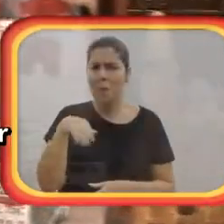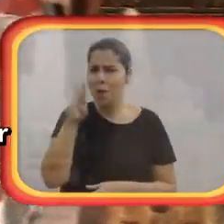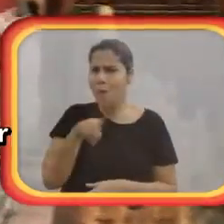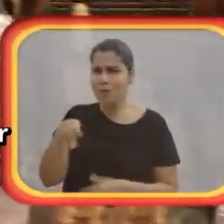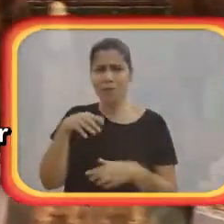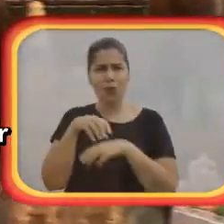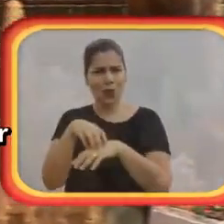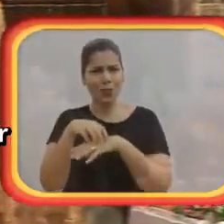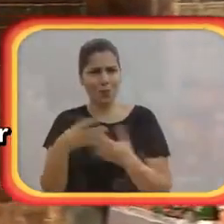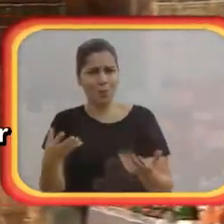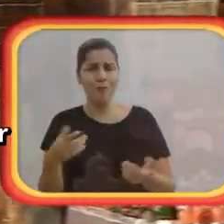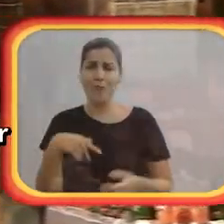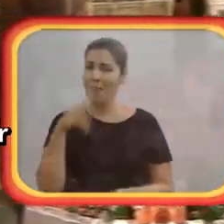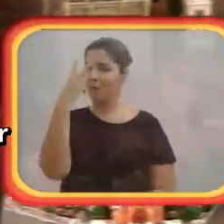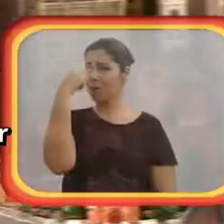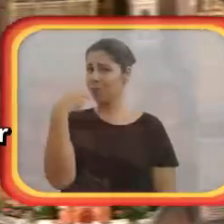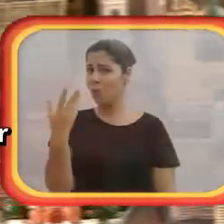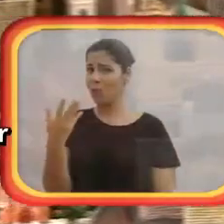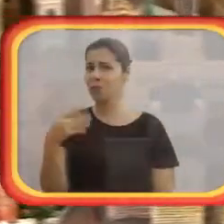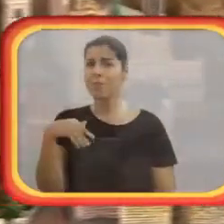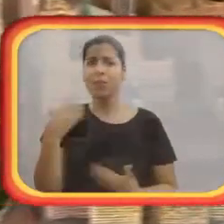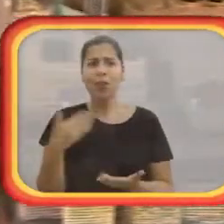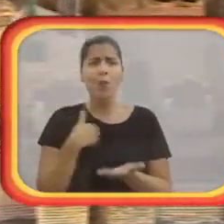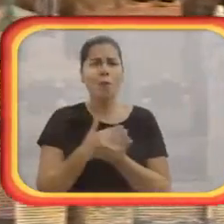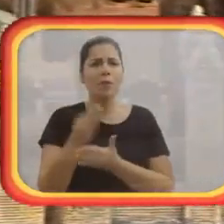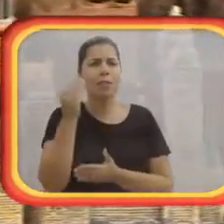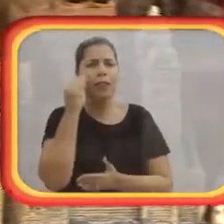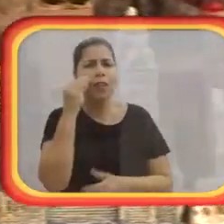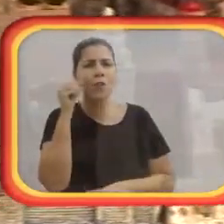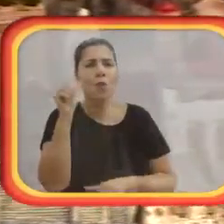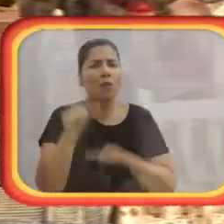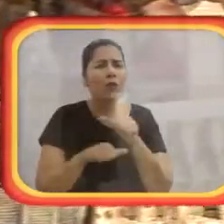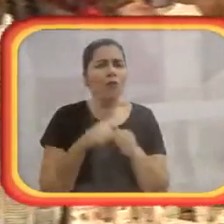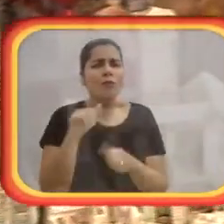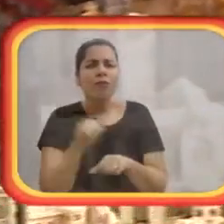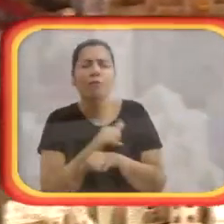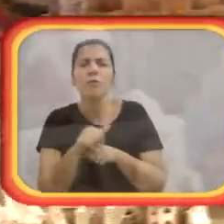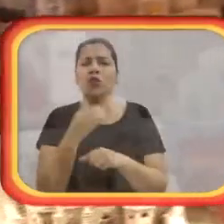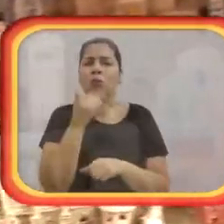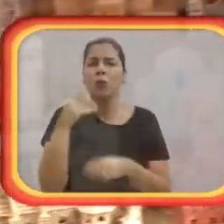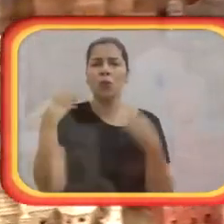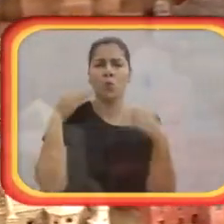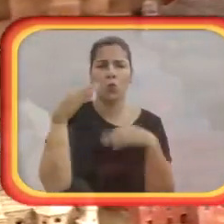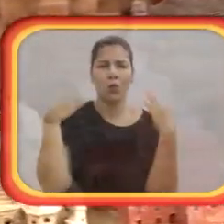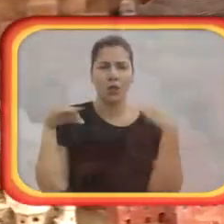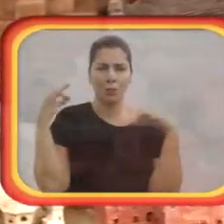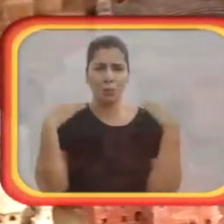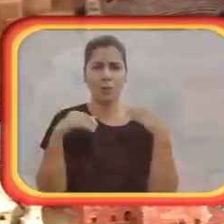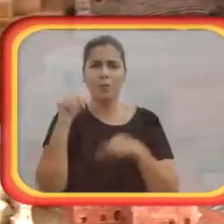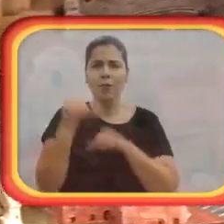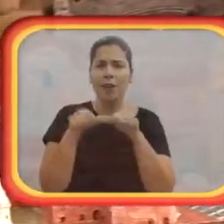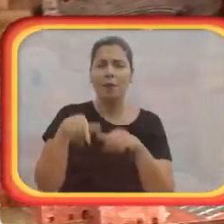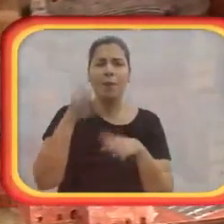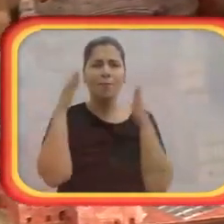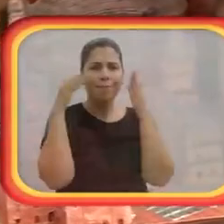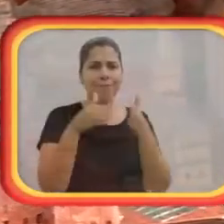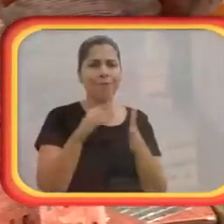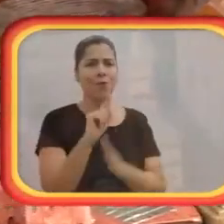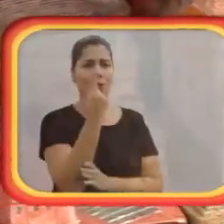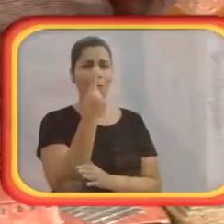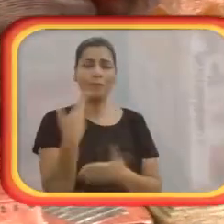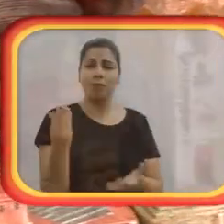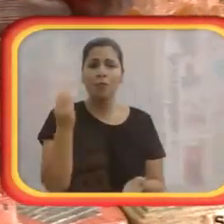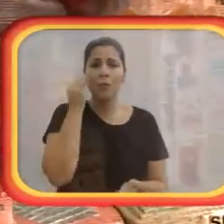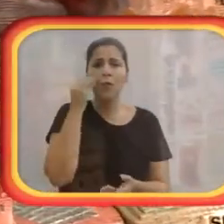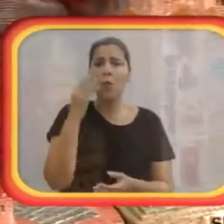cego, né, o turismo é uma coisa mais complicada, porque qual o sentido que você mais usa no turismo? É a visão. Então,